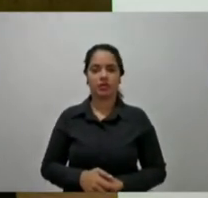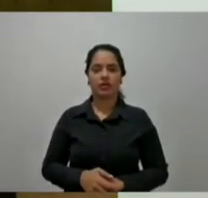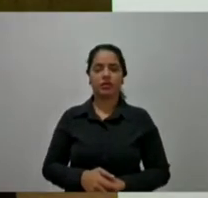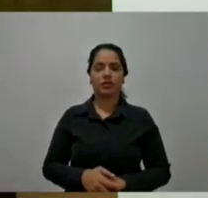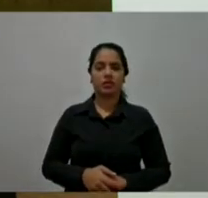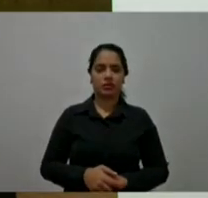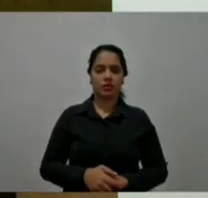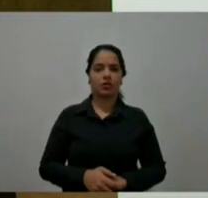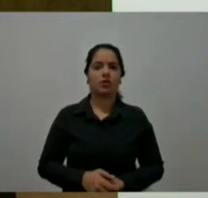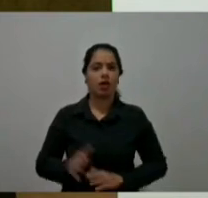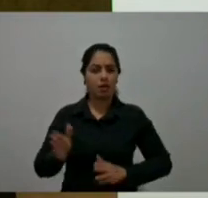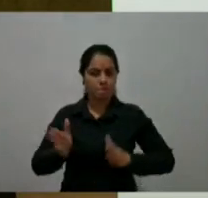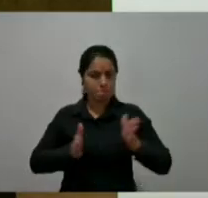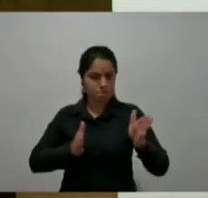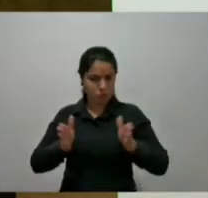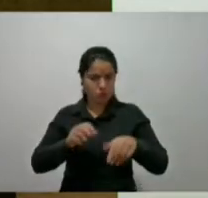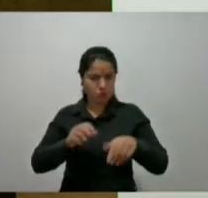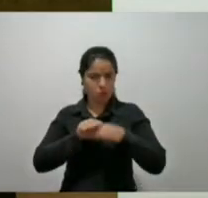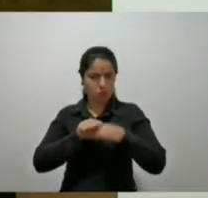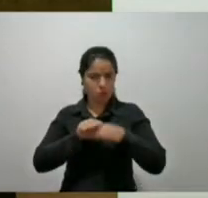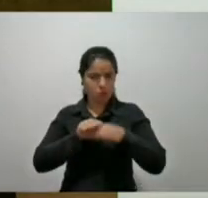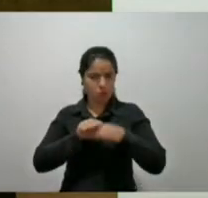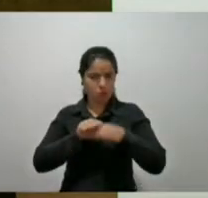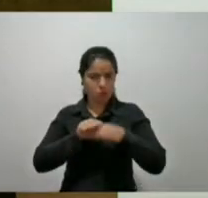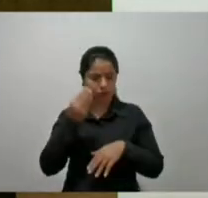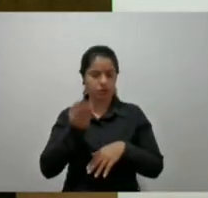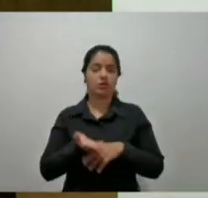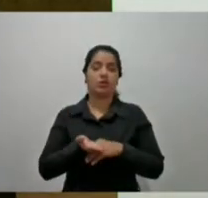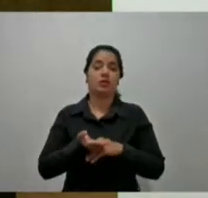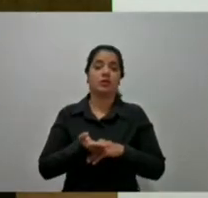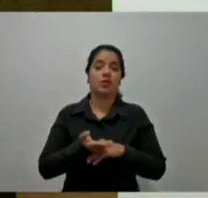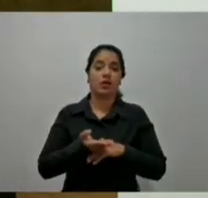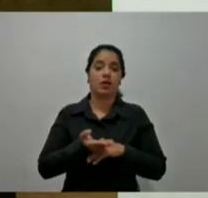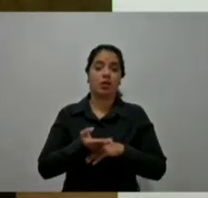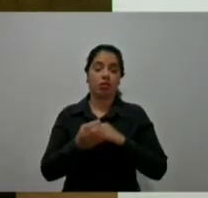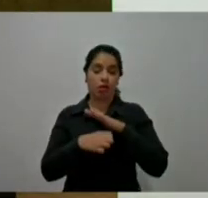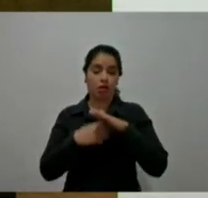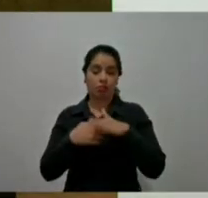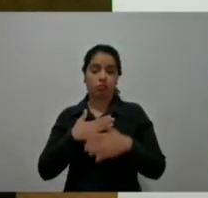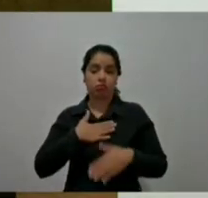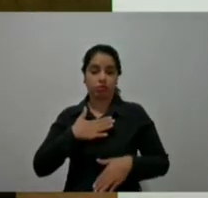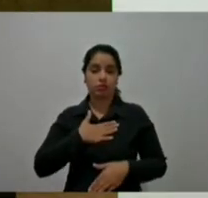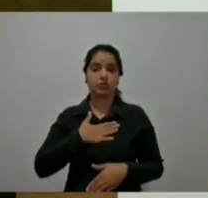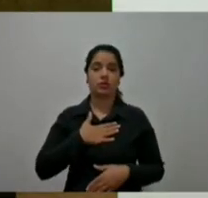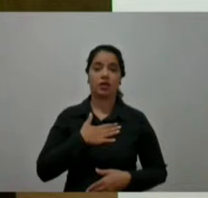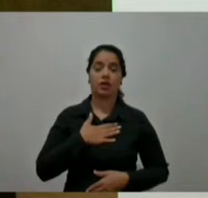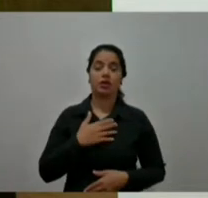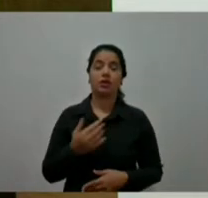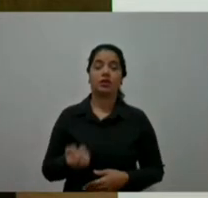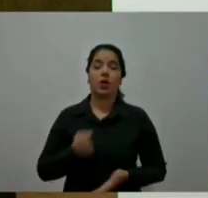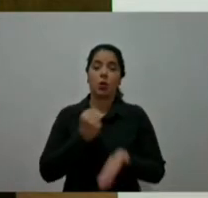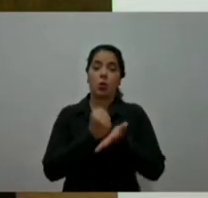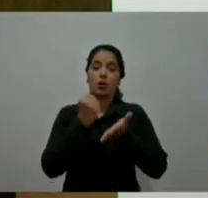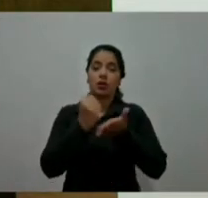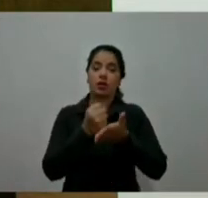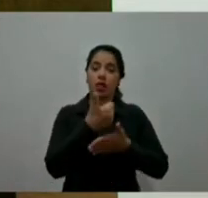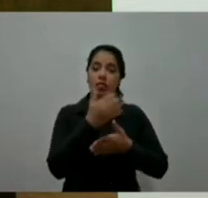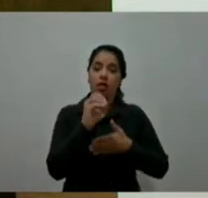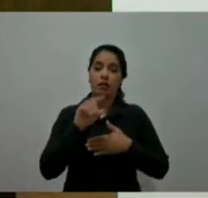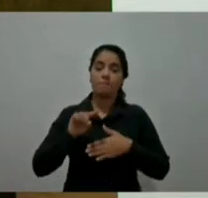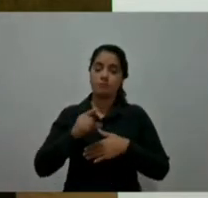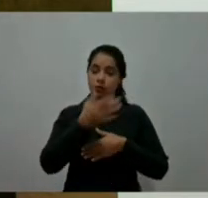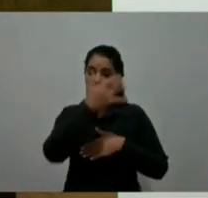muito interessante. Apesar da gente só ter conseguido contratar 10 mil pessoas, foram 700 mil inscritos.